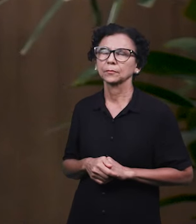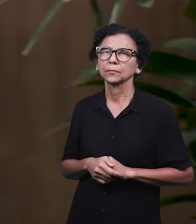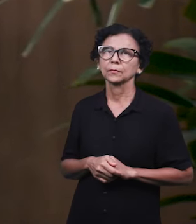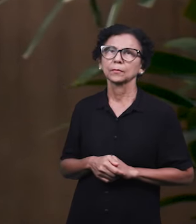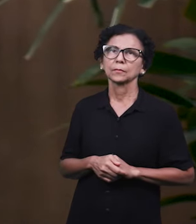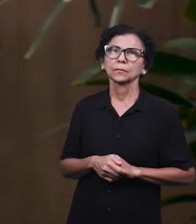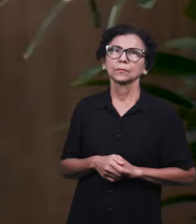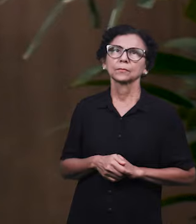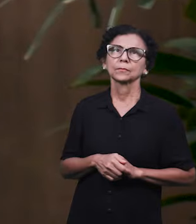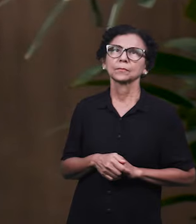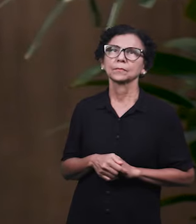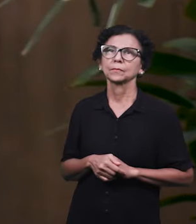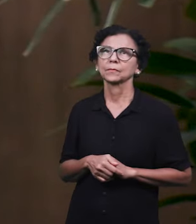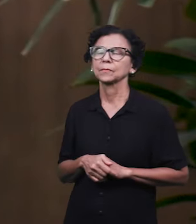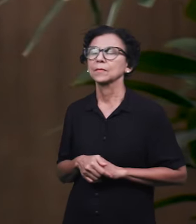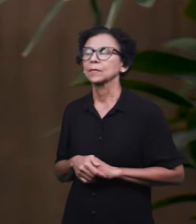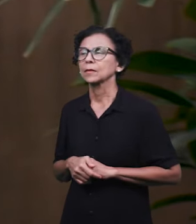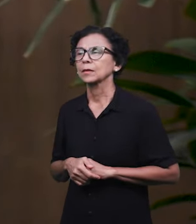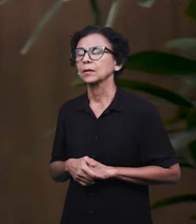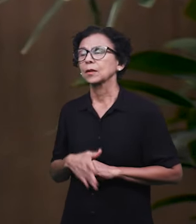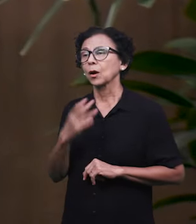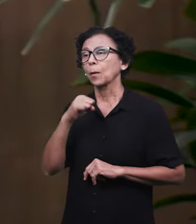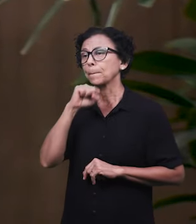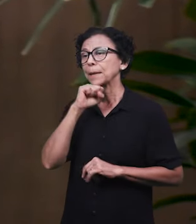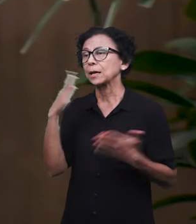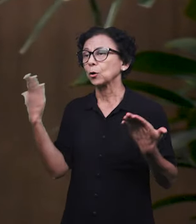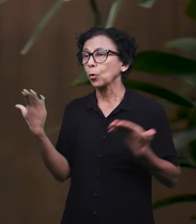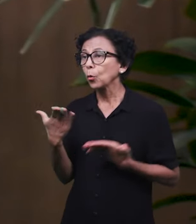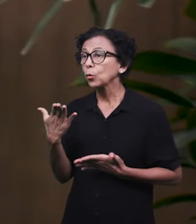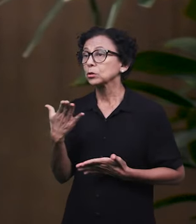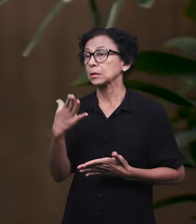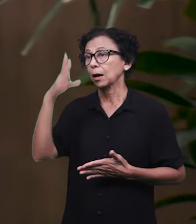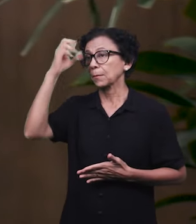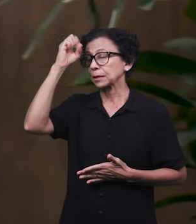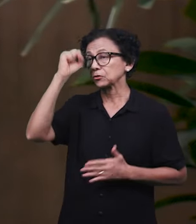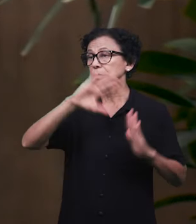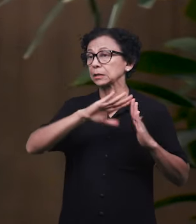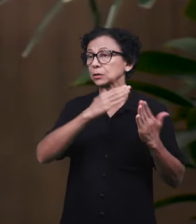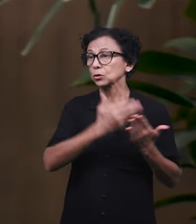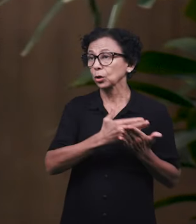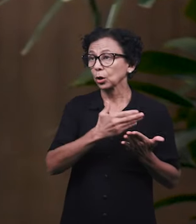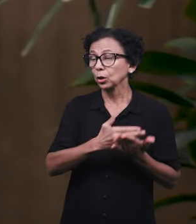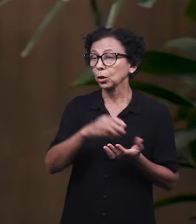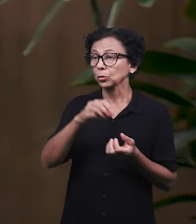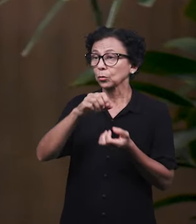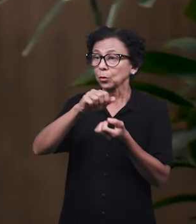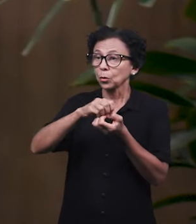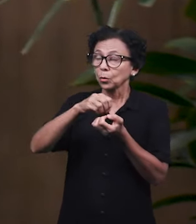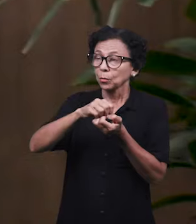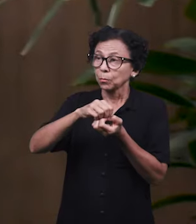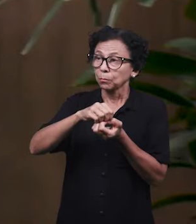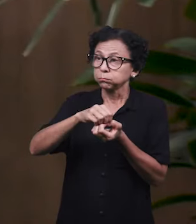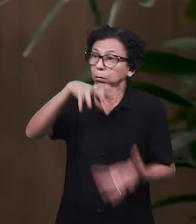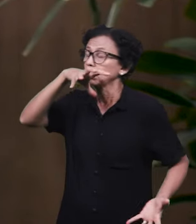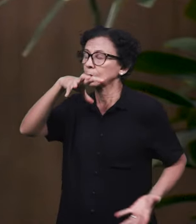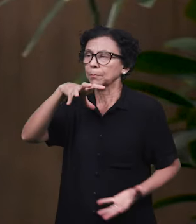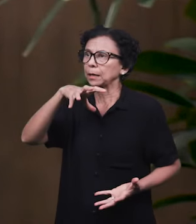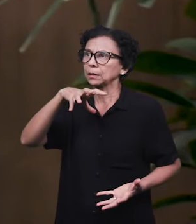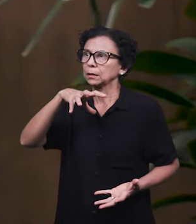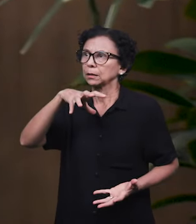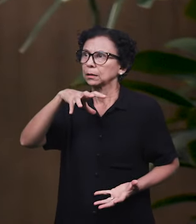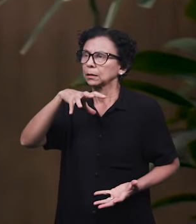susto. Aí eu... O pai que é servo, né, já fica preocupado, mas como é que é isso? Né, o que